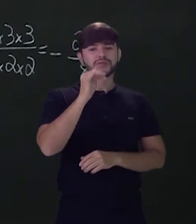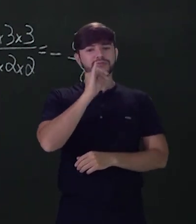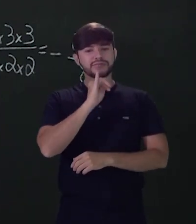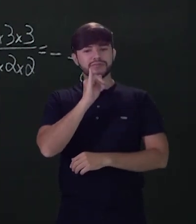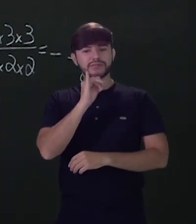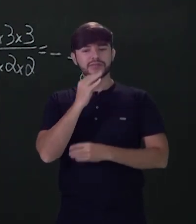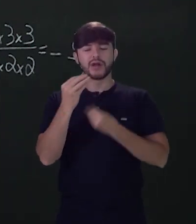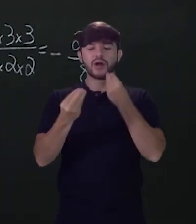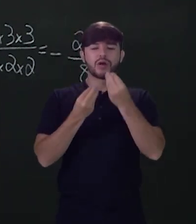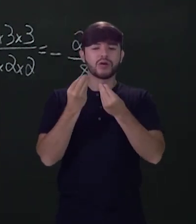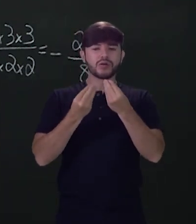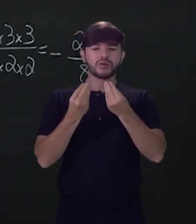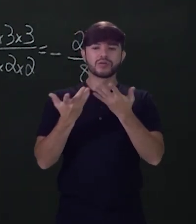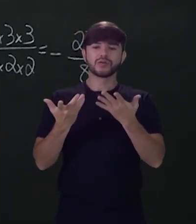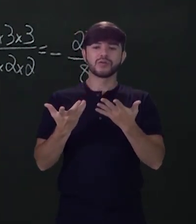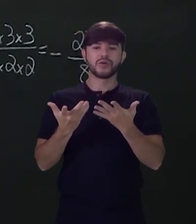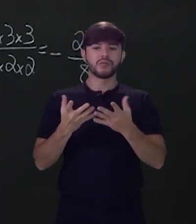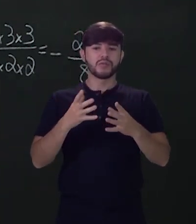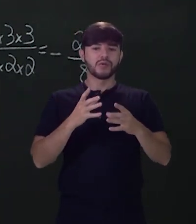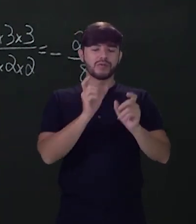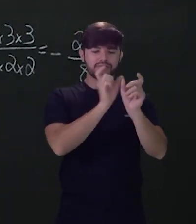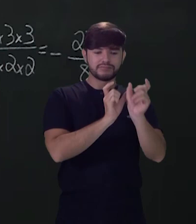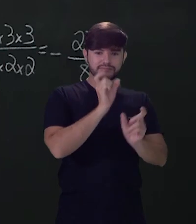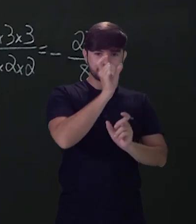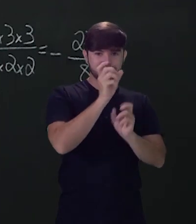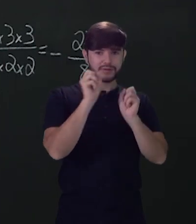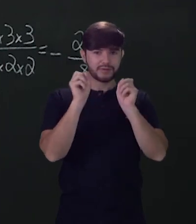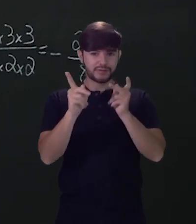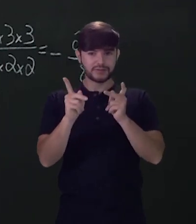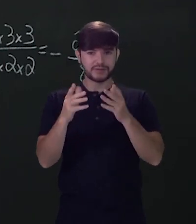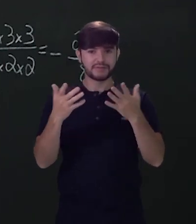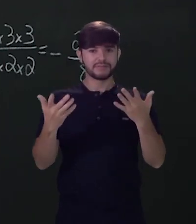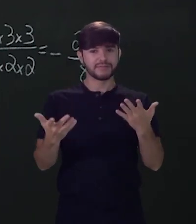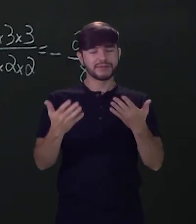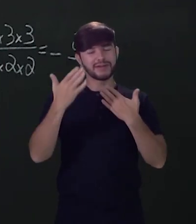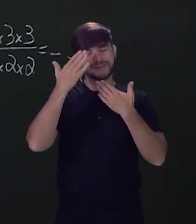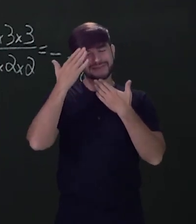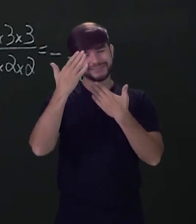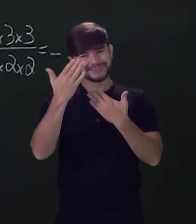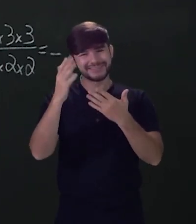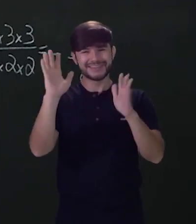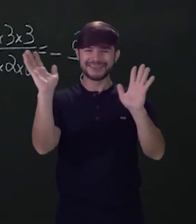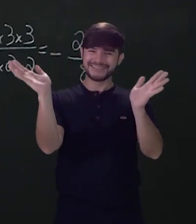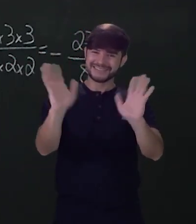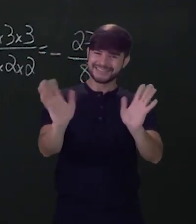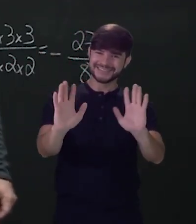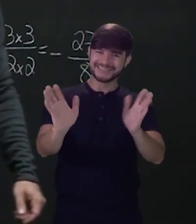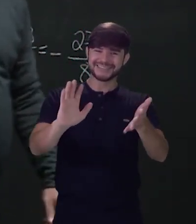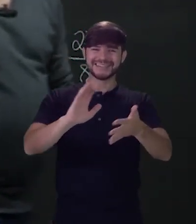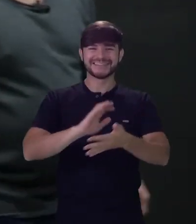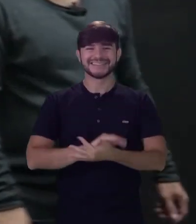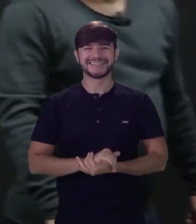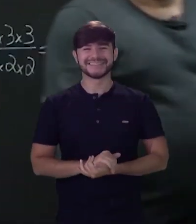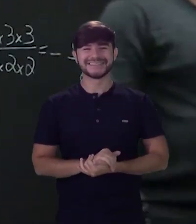para lhe mostrar como funciona essa potência. Ok, pessoal? Então, muito obrigado e tchau.